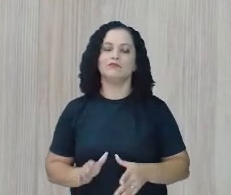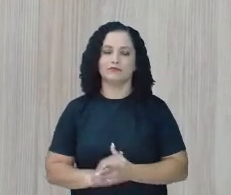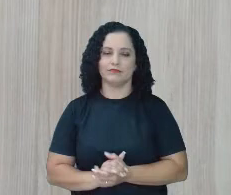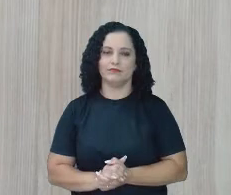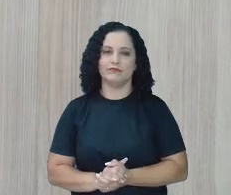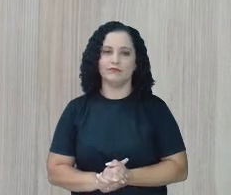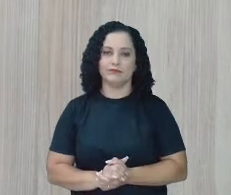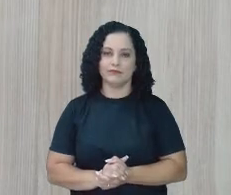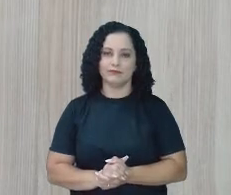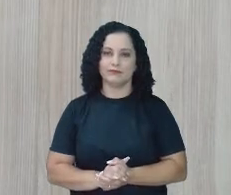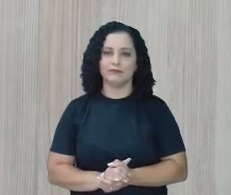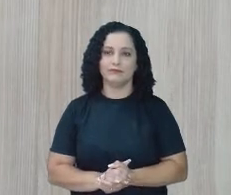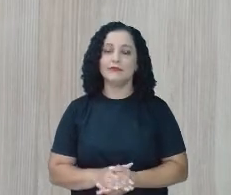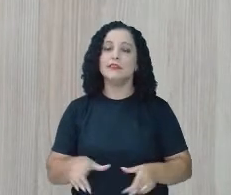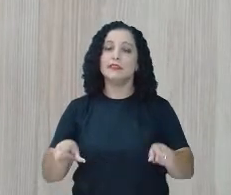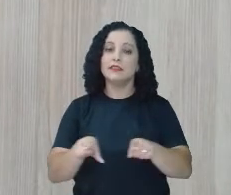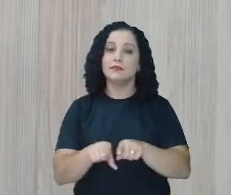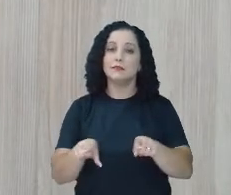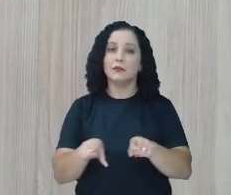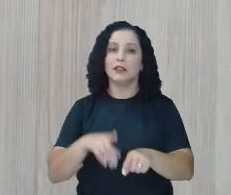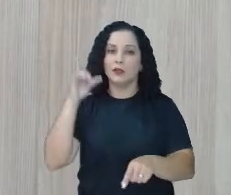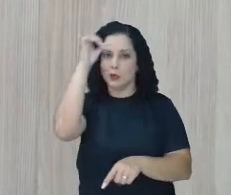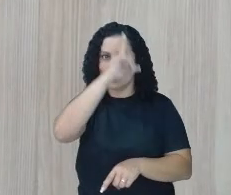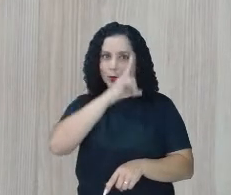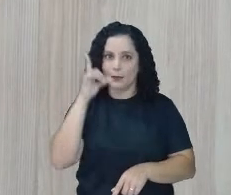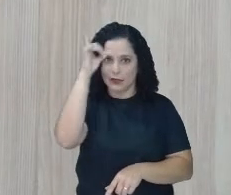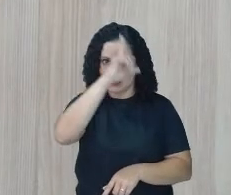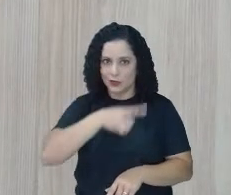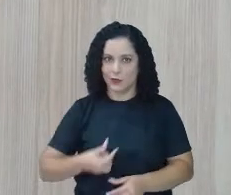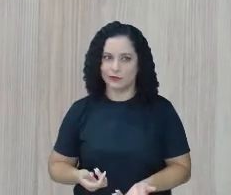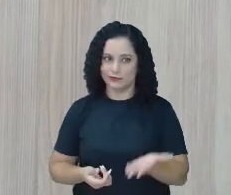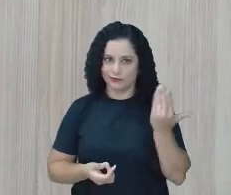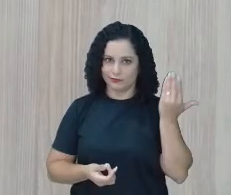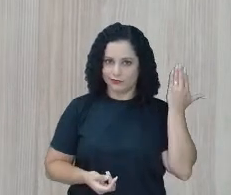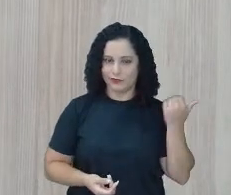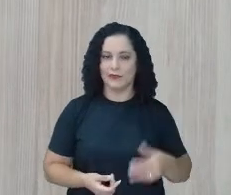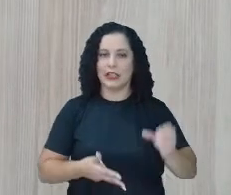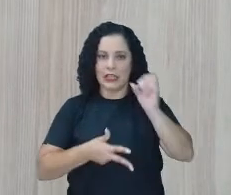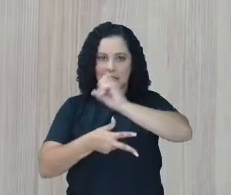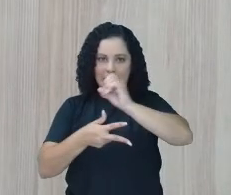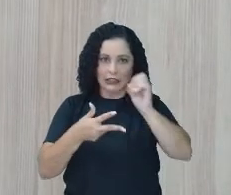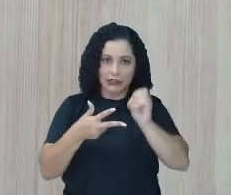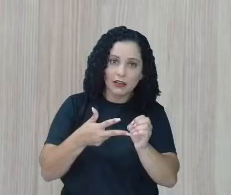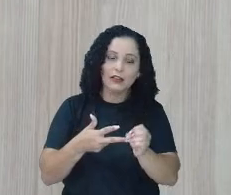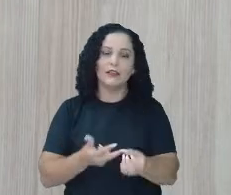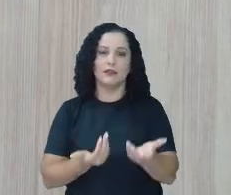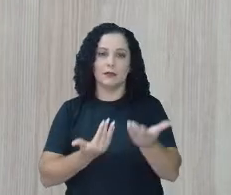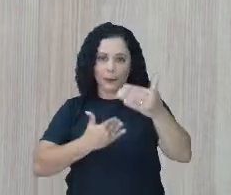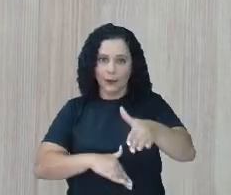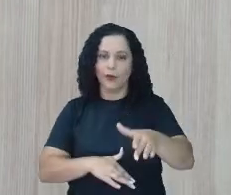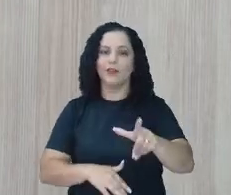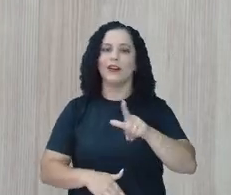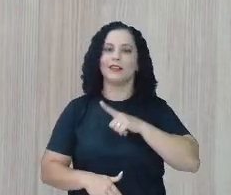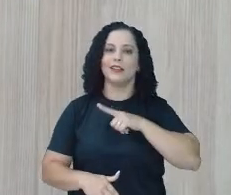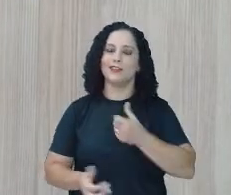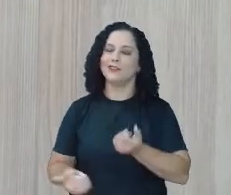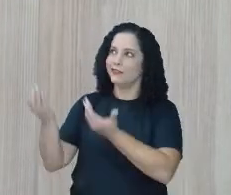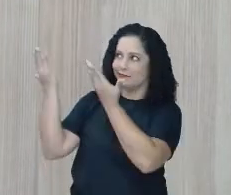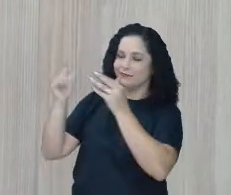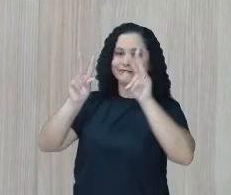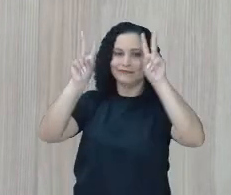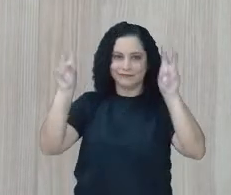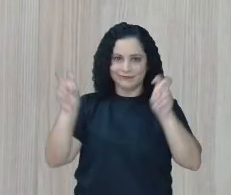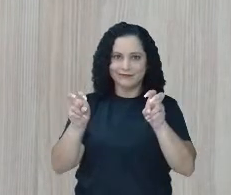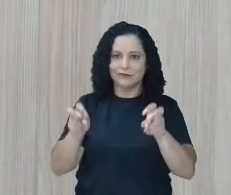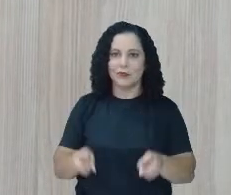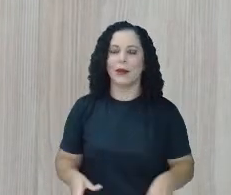Euler, por exemplo. Inclusive, domingo agora caiu uma questão na prova do Enem, né? Envolvendo planificação, certo?